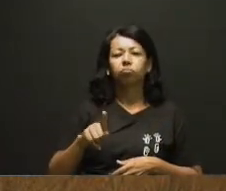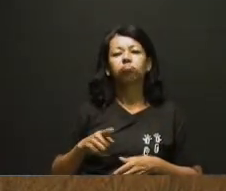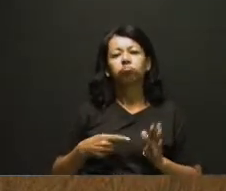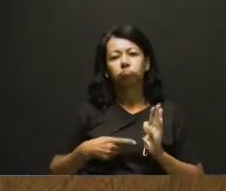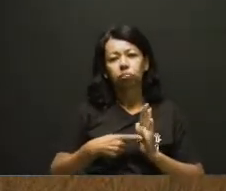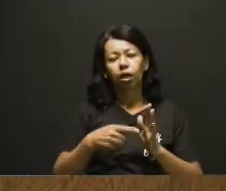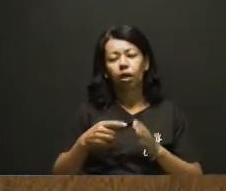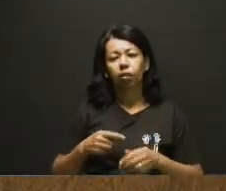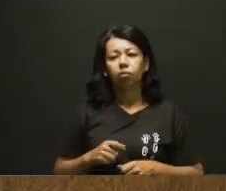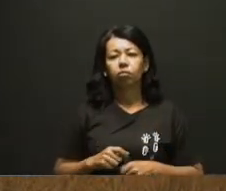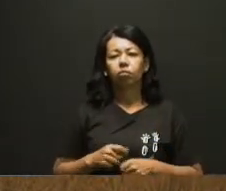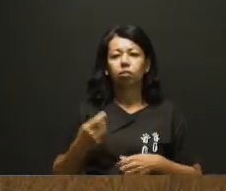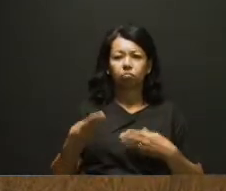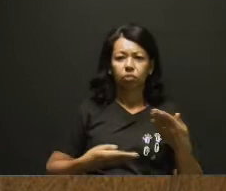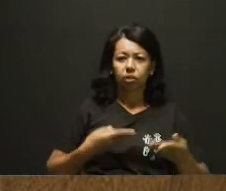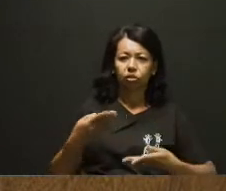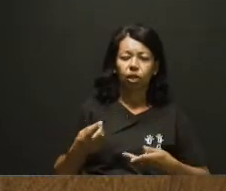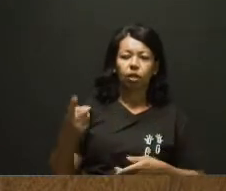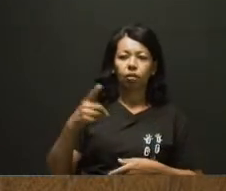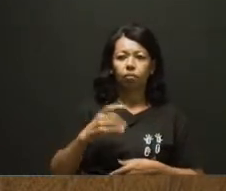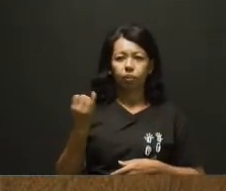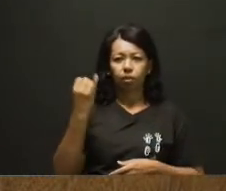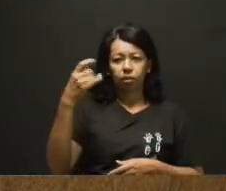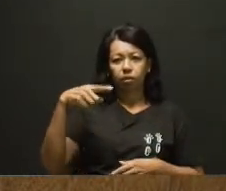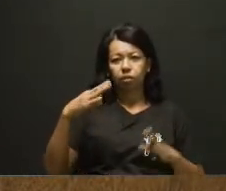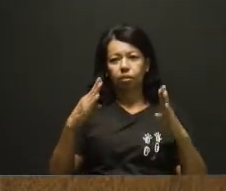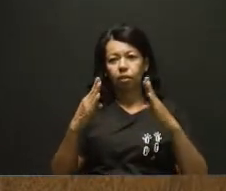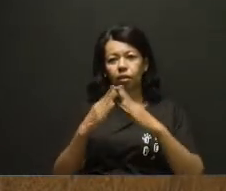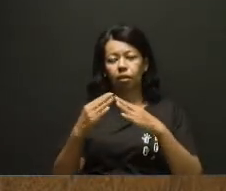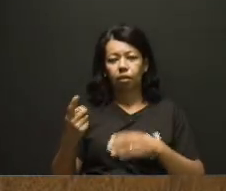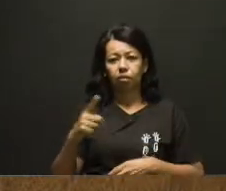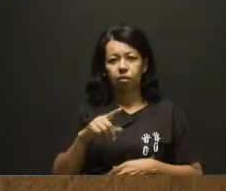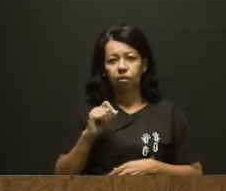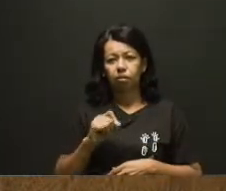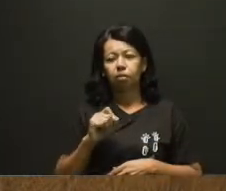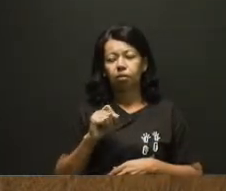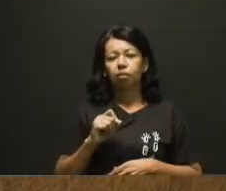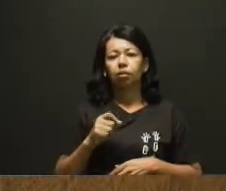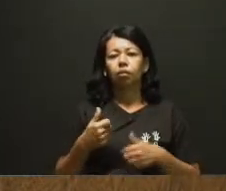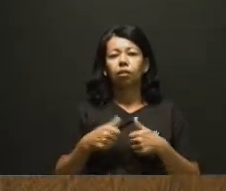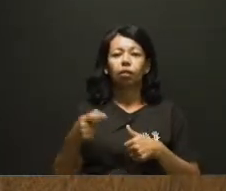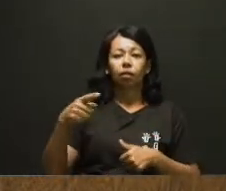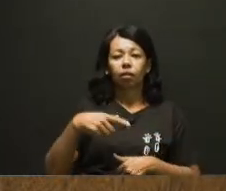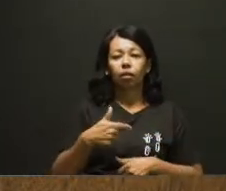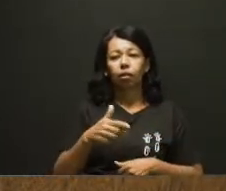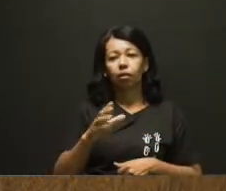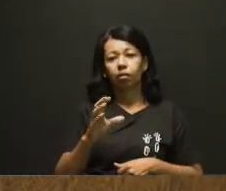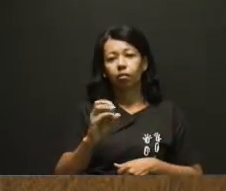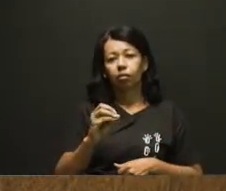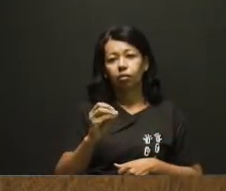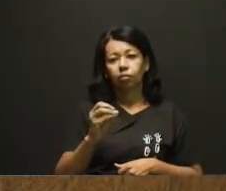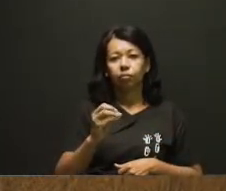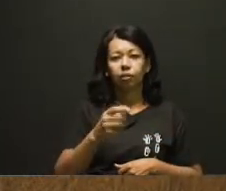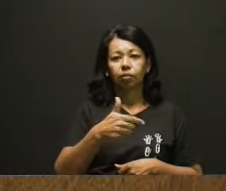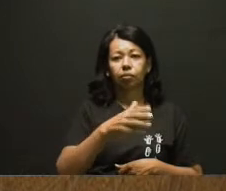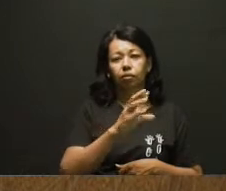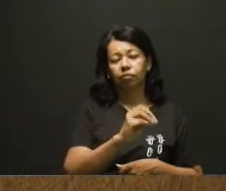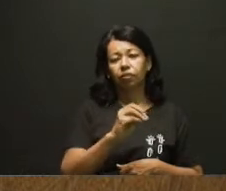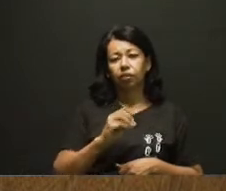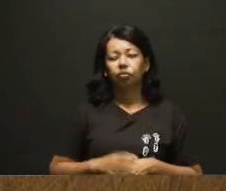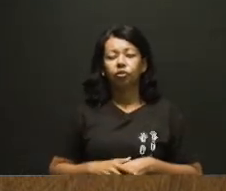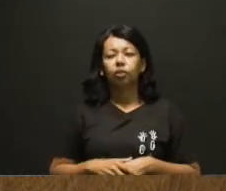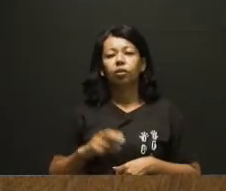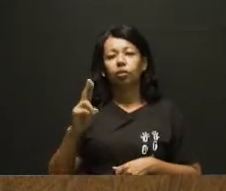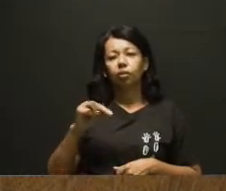ea importância também desta casa eu falo com propriedade que estarei aqui até 2020 é de de